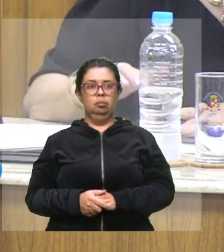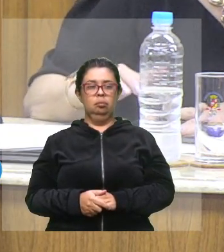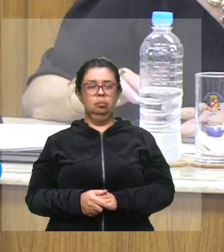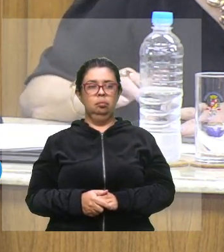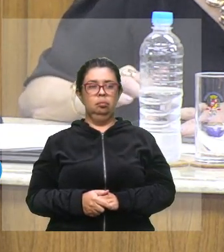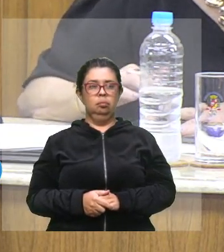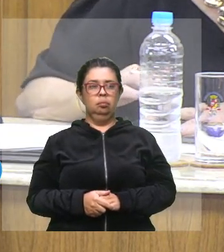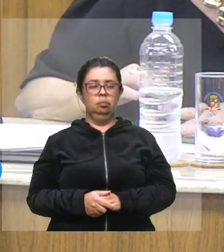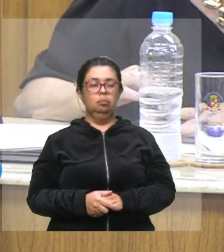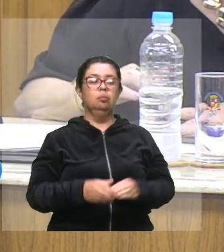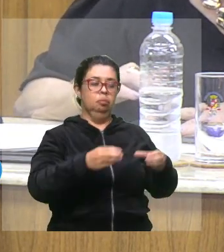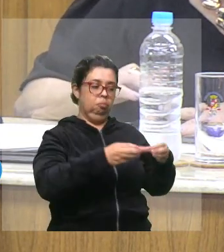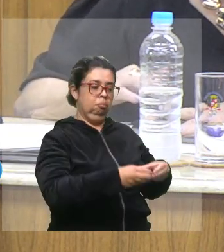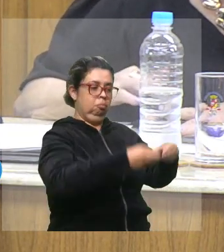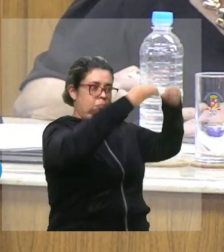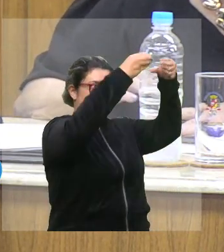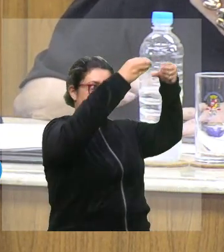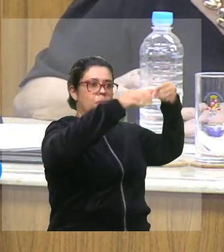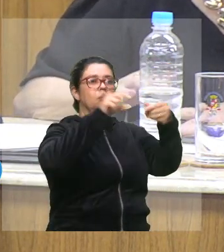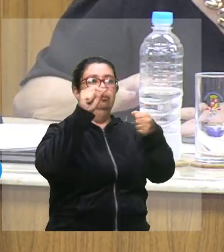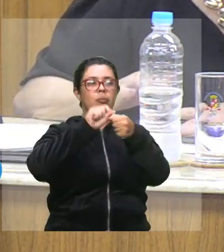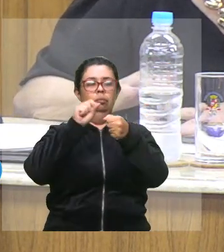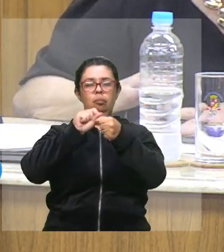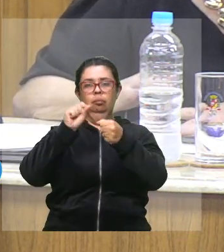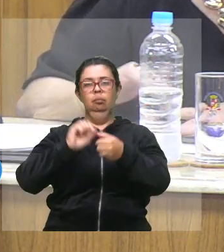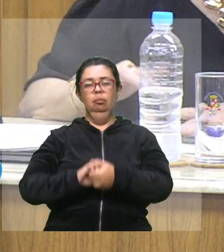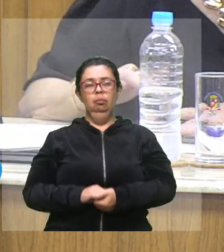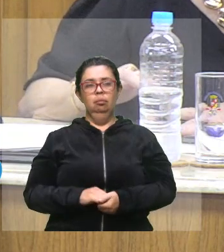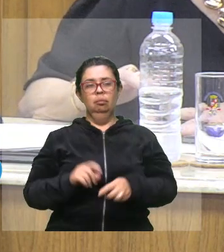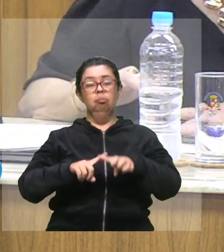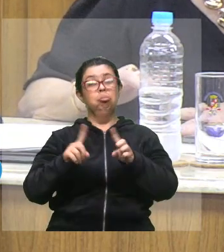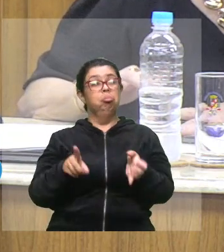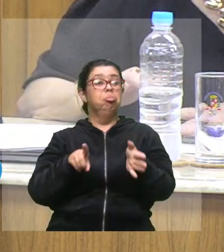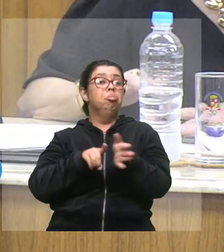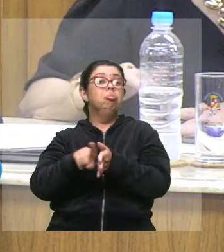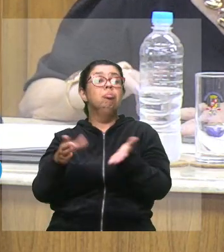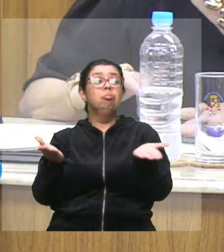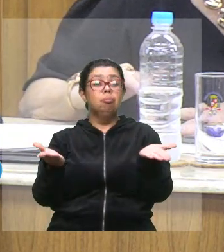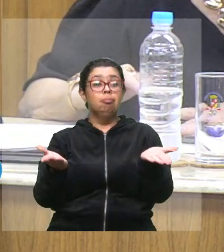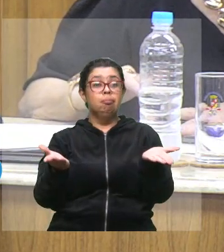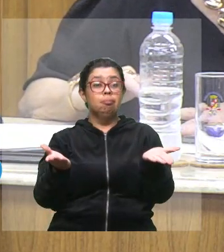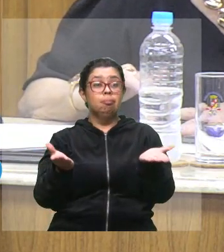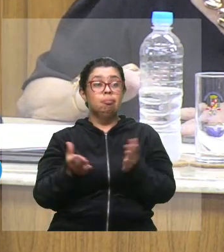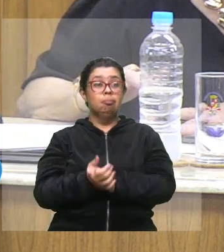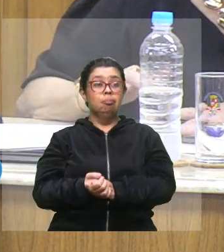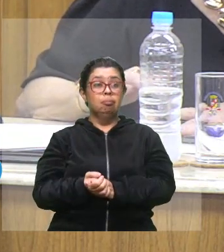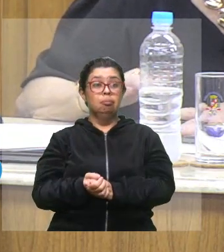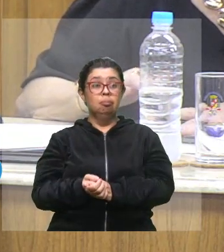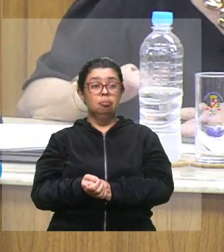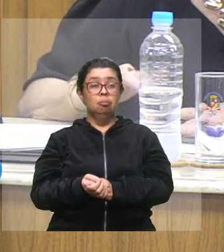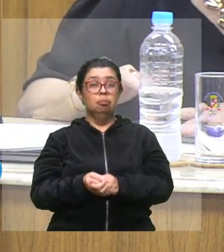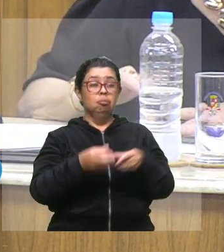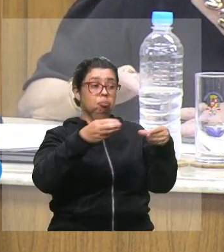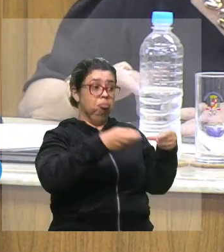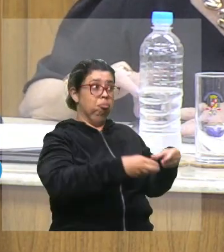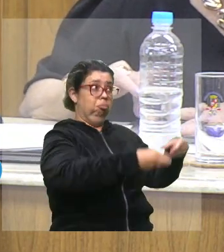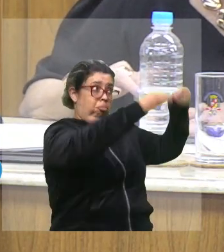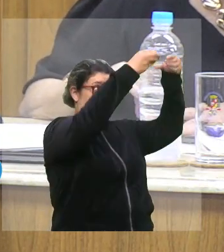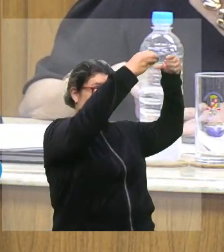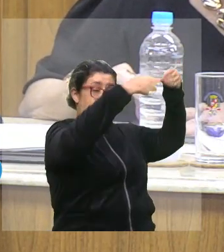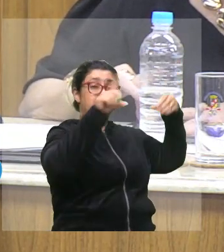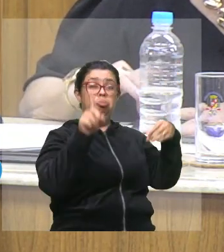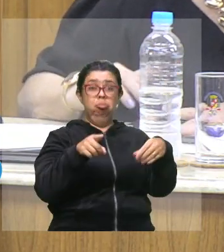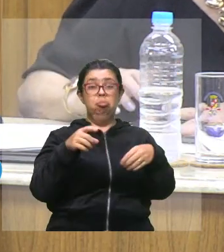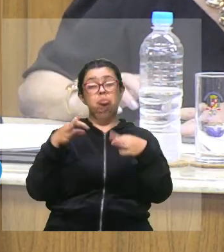daquele muro que está sendo reerguido, mas aí fica a pergunta, será que erguer o muro é o caminho adequado? Será que não